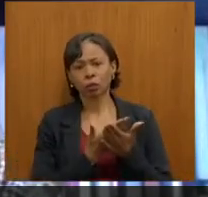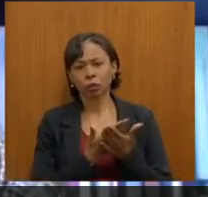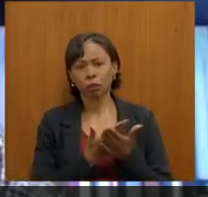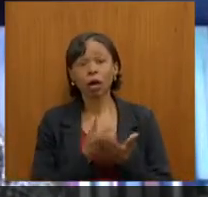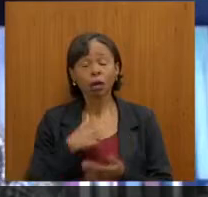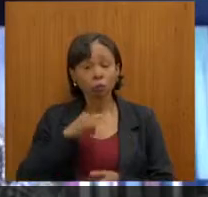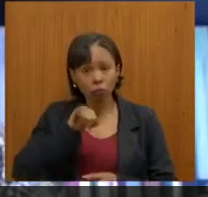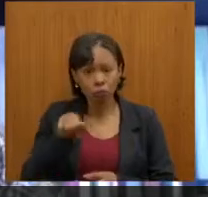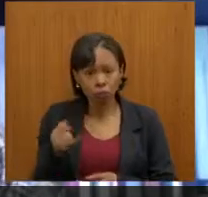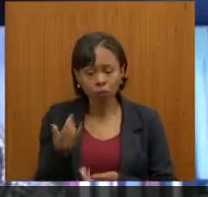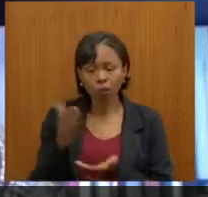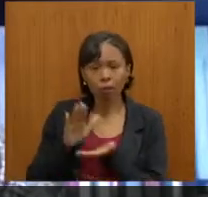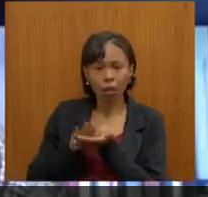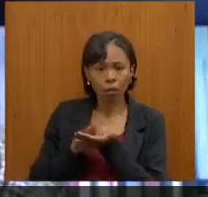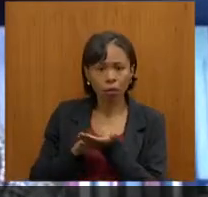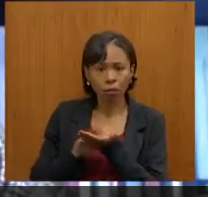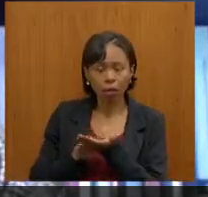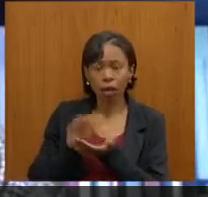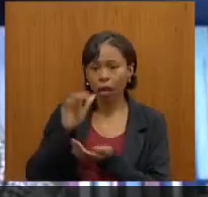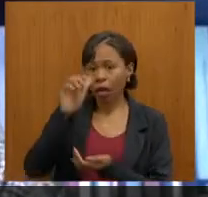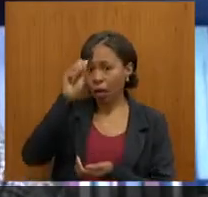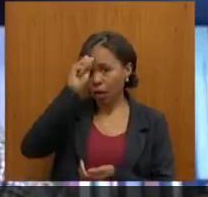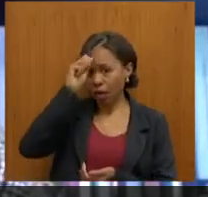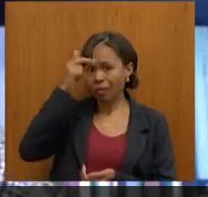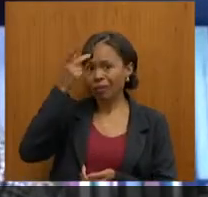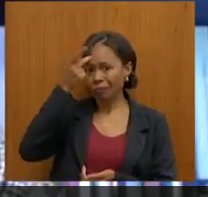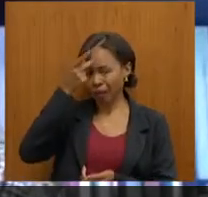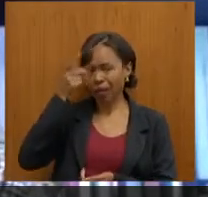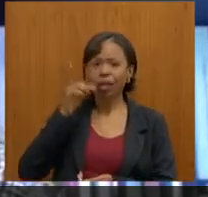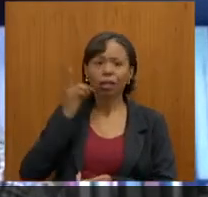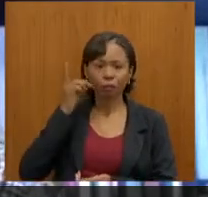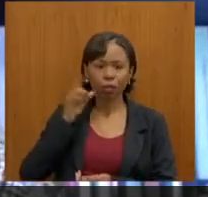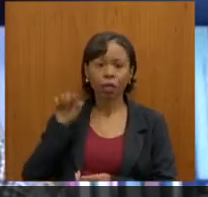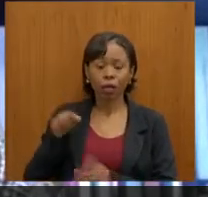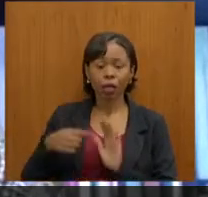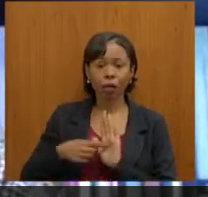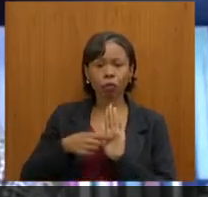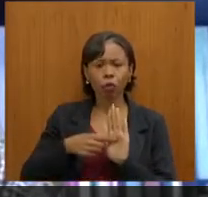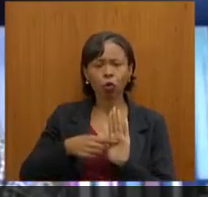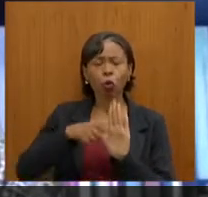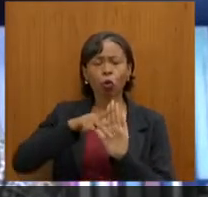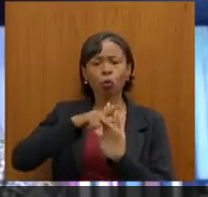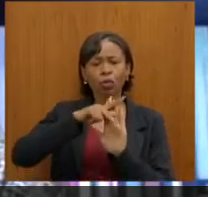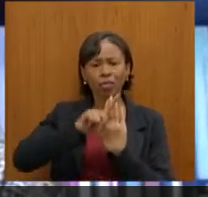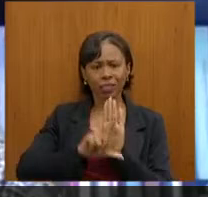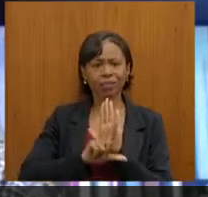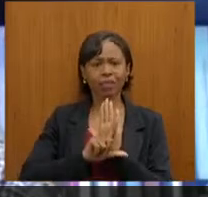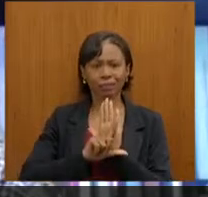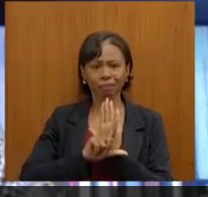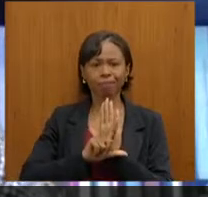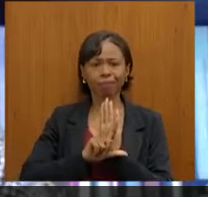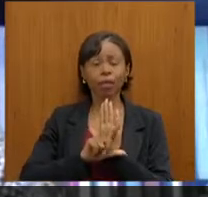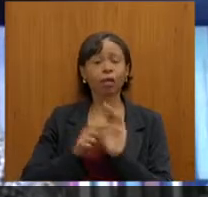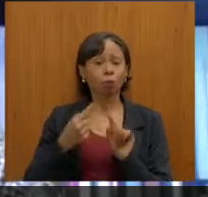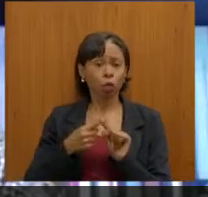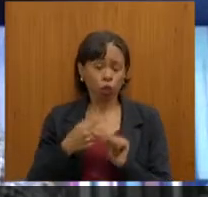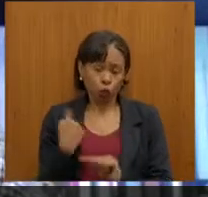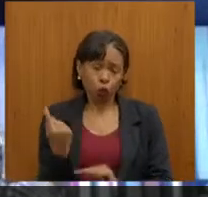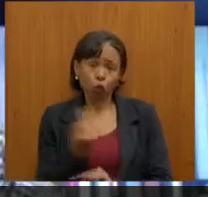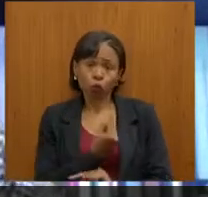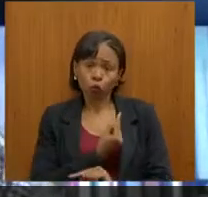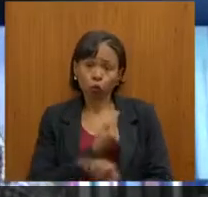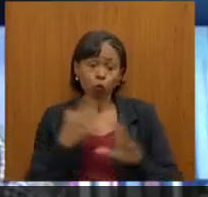parabenizar a deputada Ana Paula Siqueira pelo projeto de lei apresentado acho que nós todas temos que é